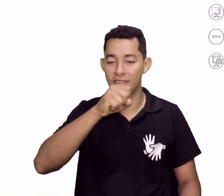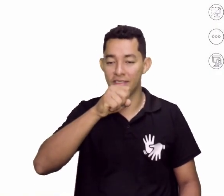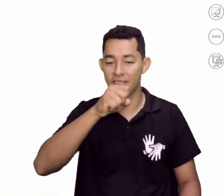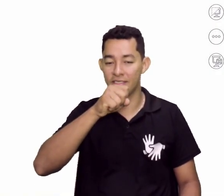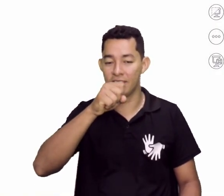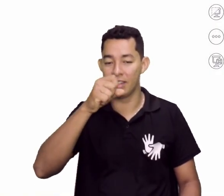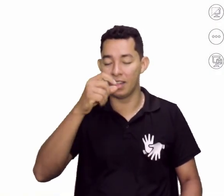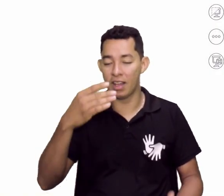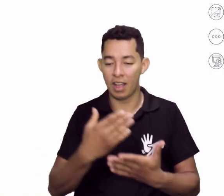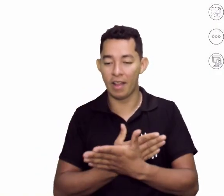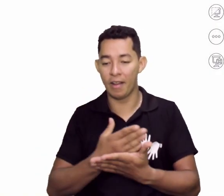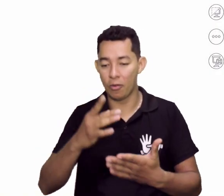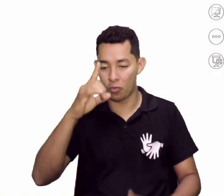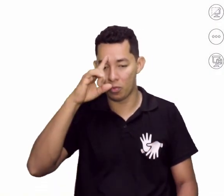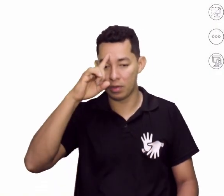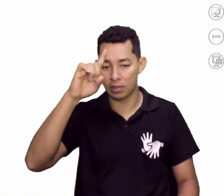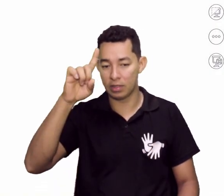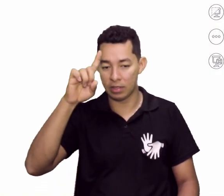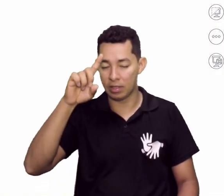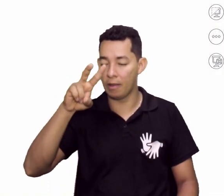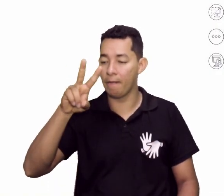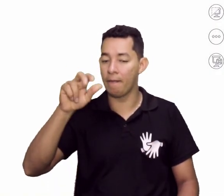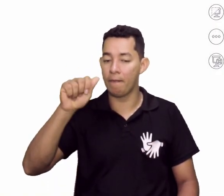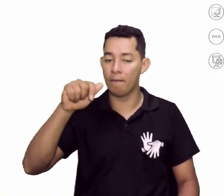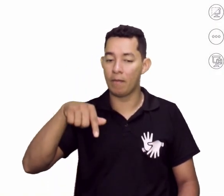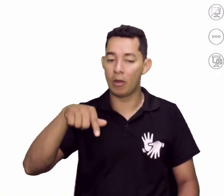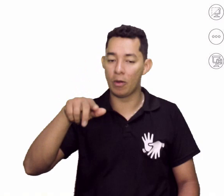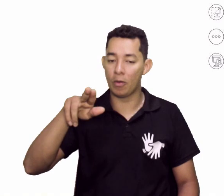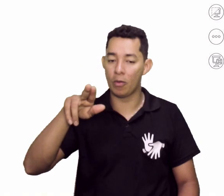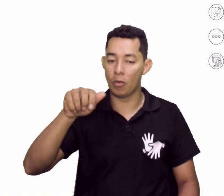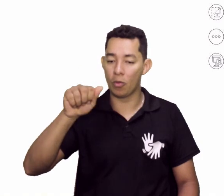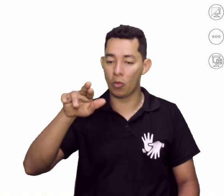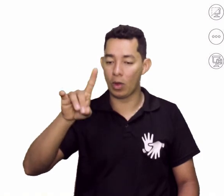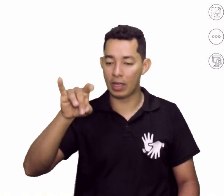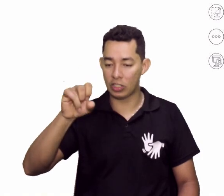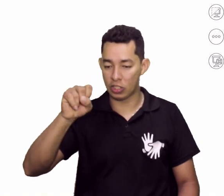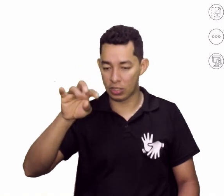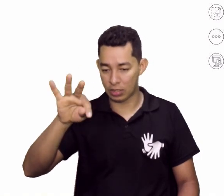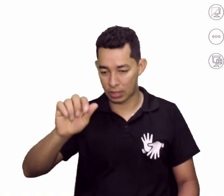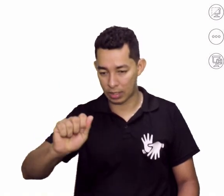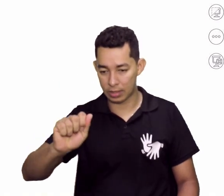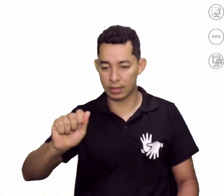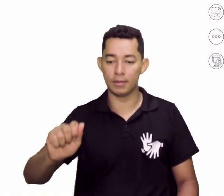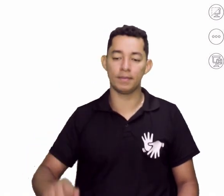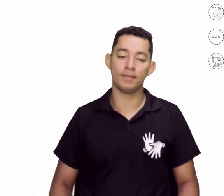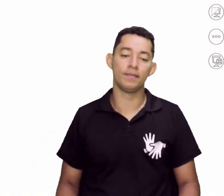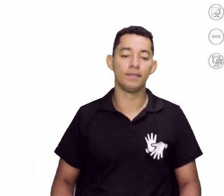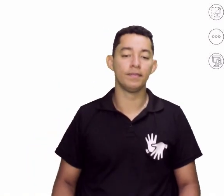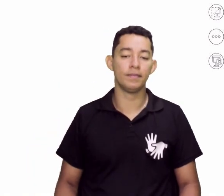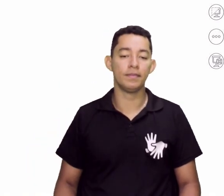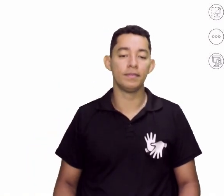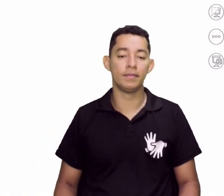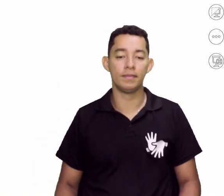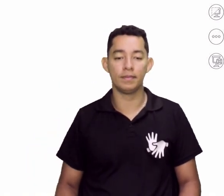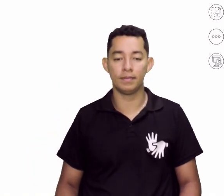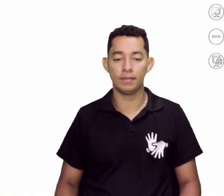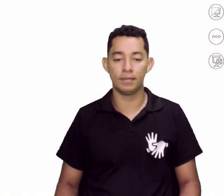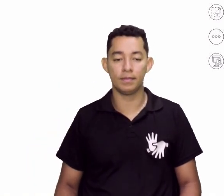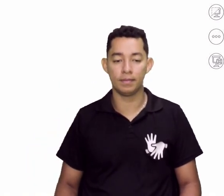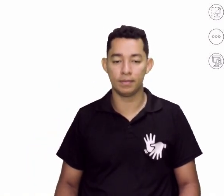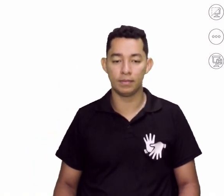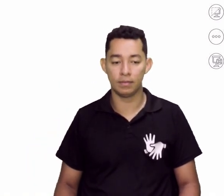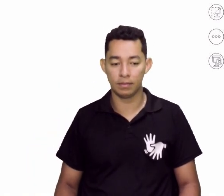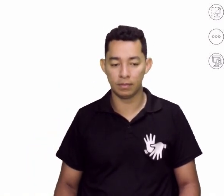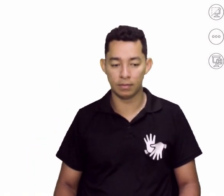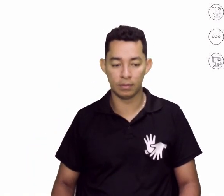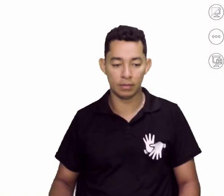de algumas ideias vanguardistas. Vamos ver que ideias são essas, né? Olha aqui a arte aqui, sem título,